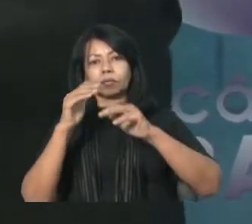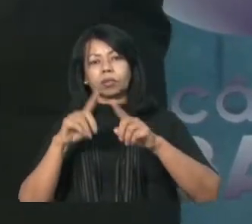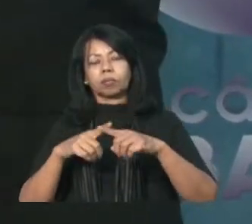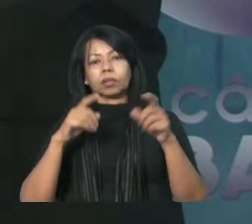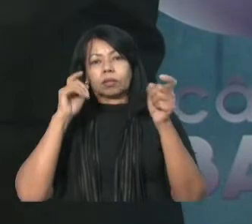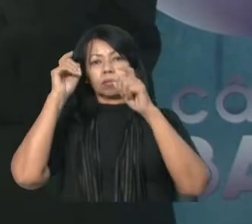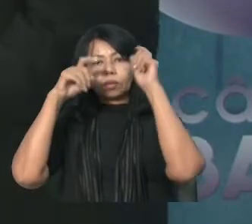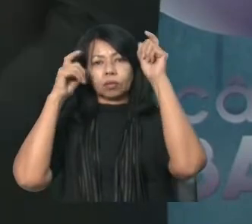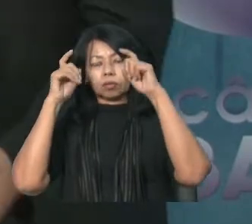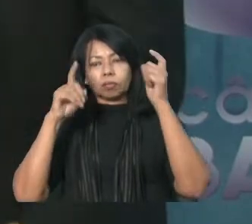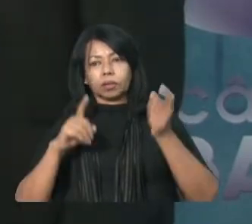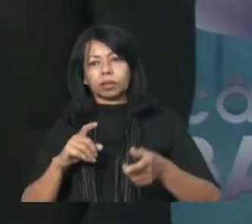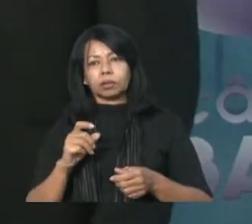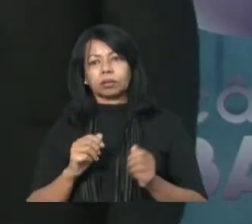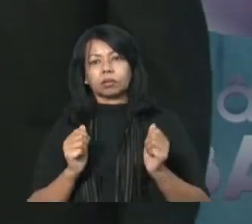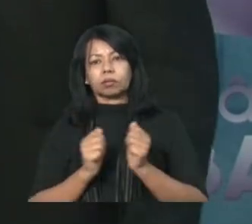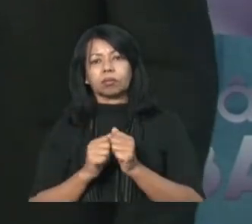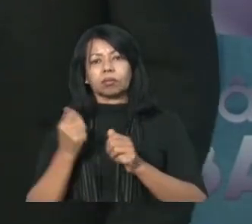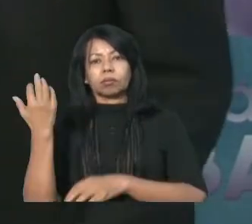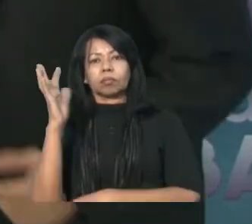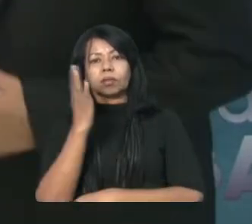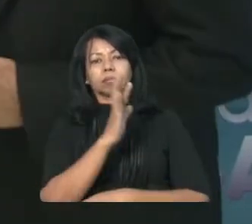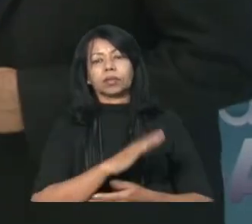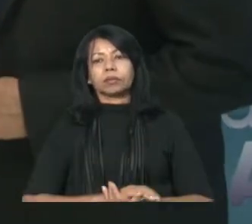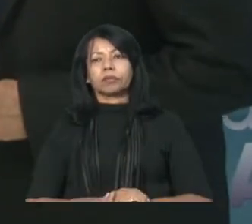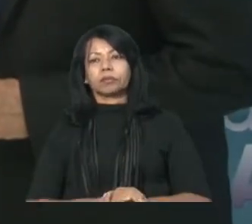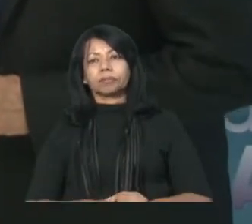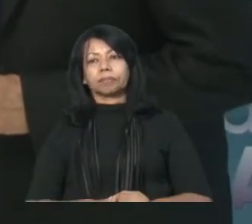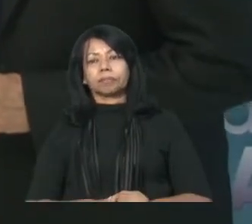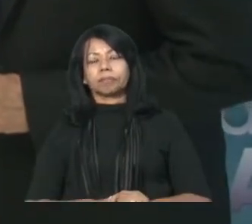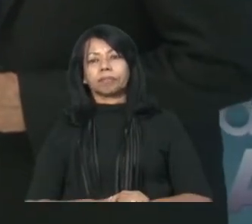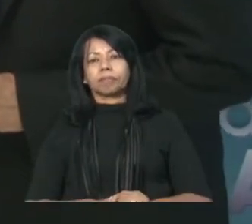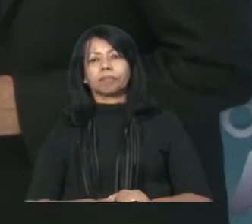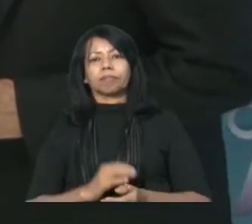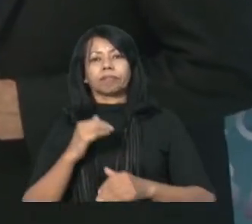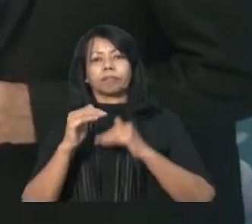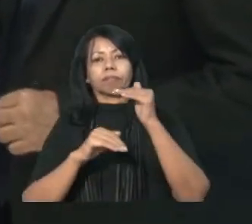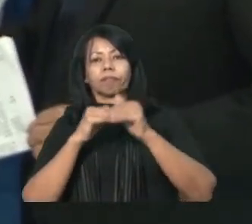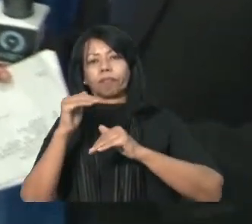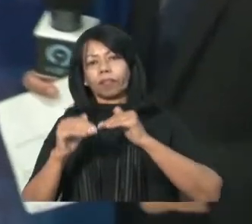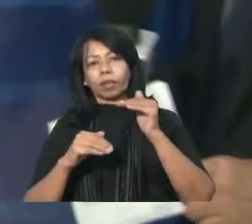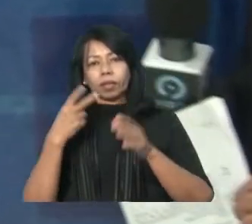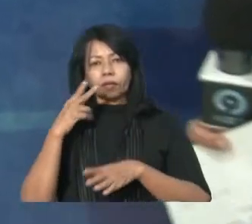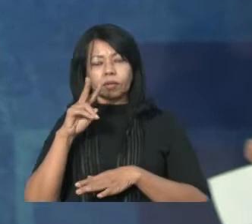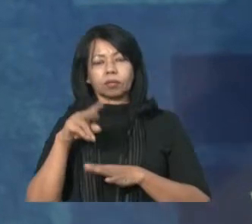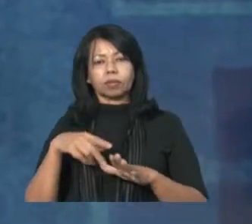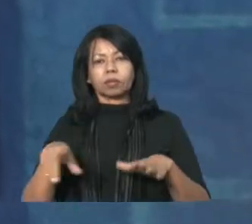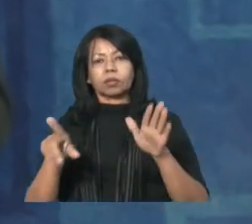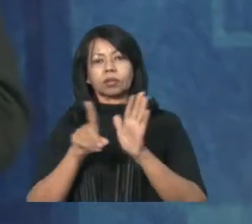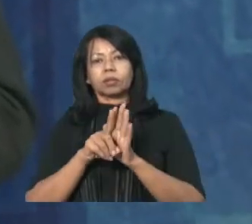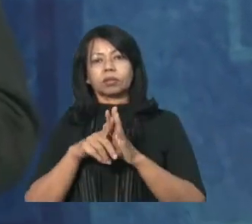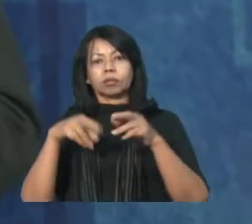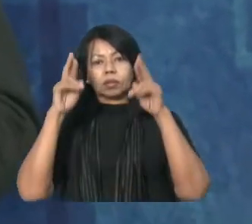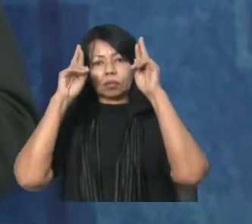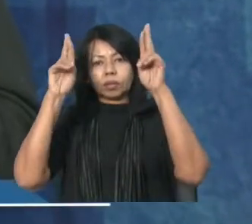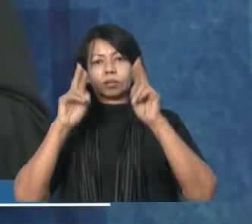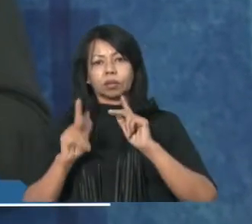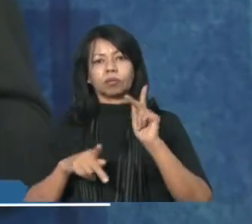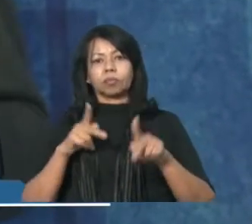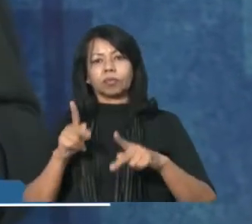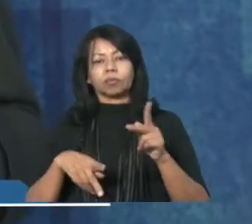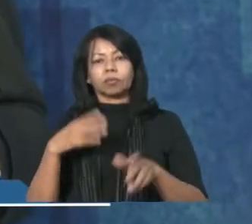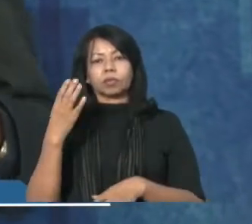sim a preocupação inclusive com ele o ambiente não é exatamente o desenvolvimento equilibrado observando a legislação e respeito à população cubatense